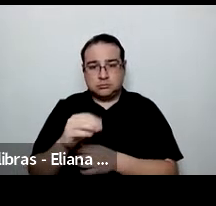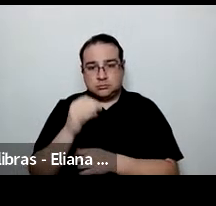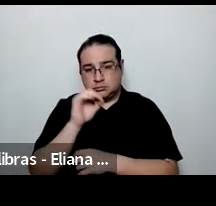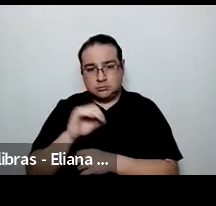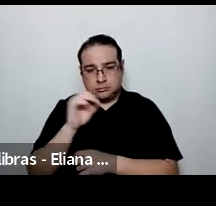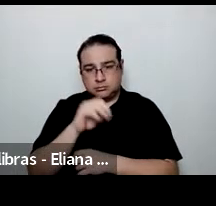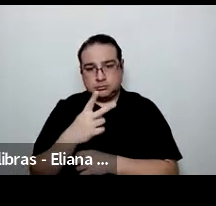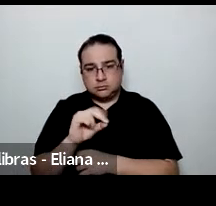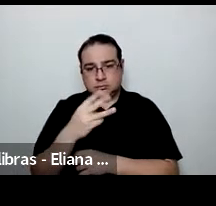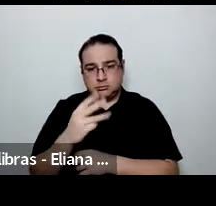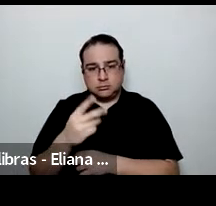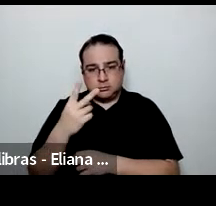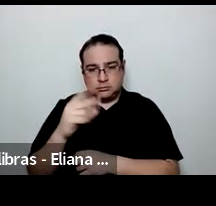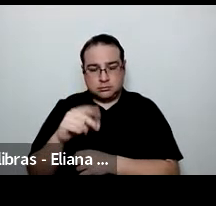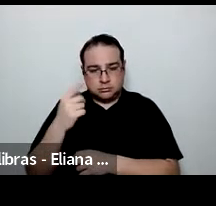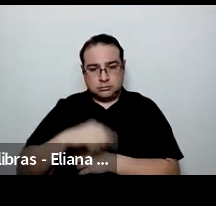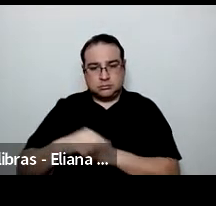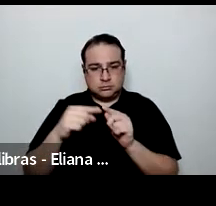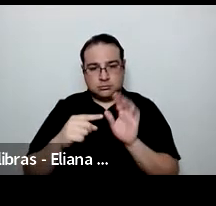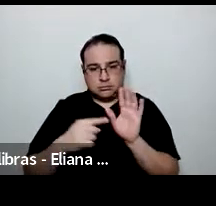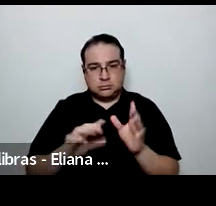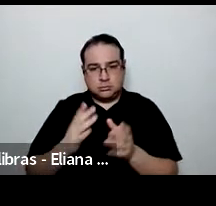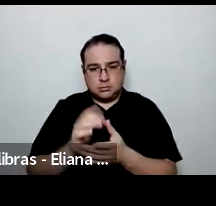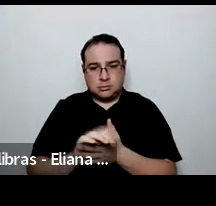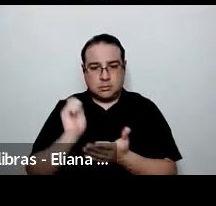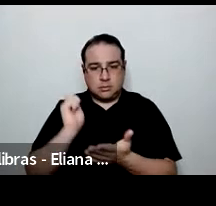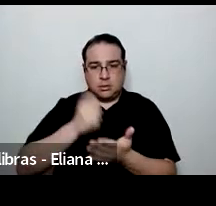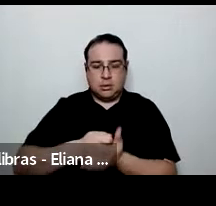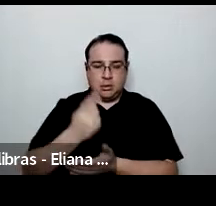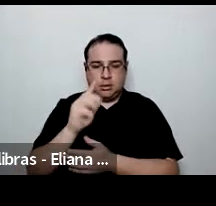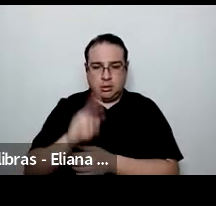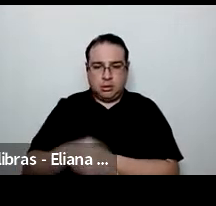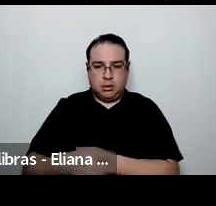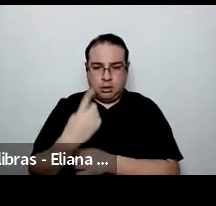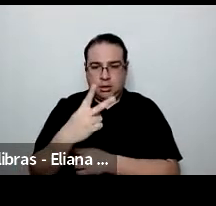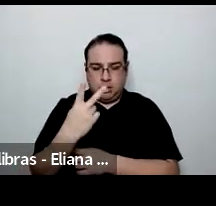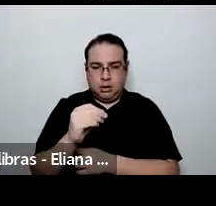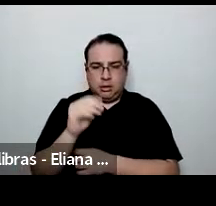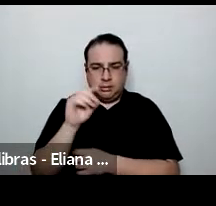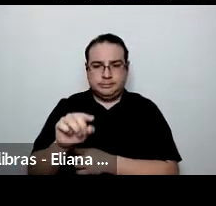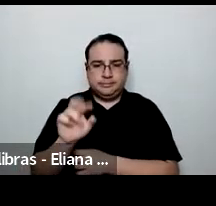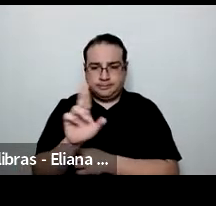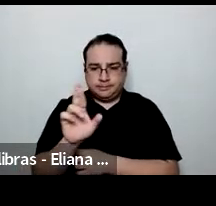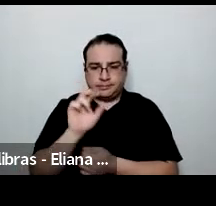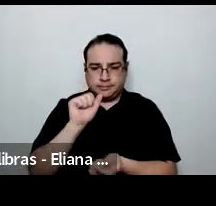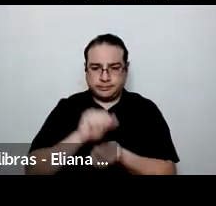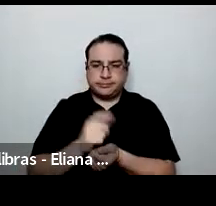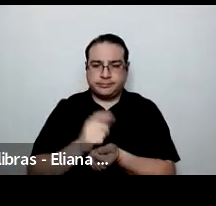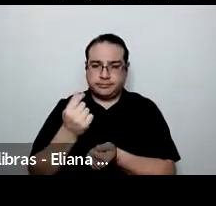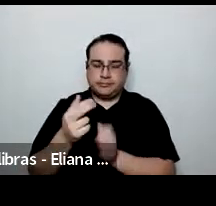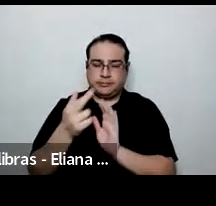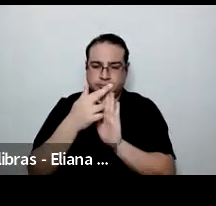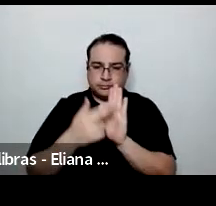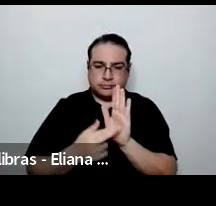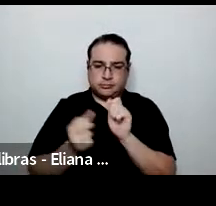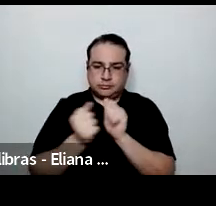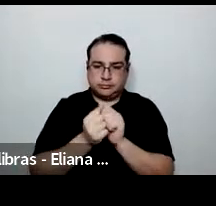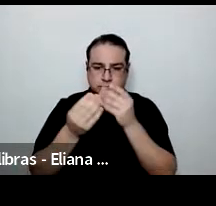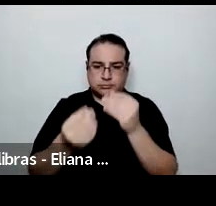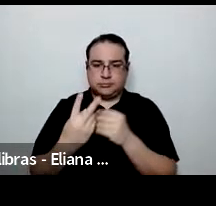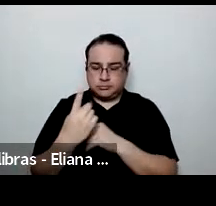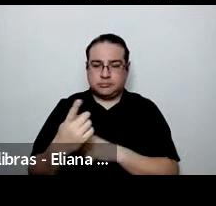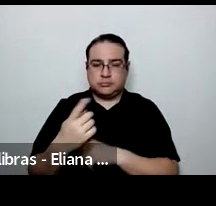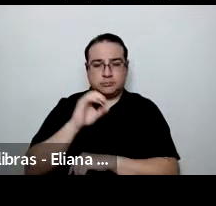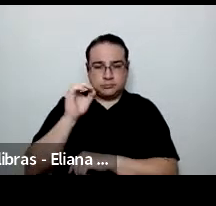outubro de dois mil e vinte ou Repassa o rio o valor de 1 Milhão 120 Livrai o envio do relatório na data de